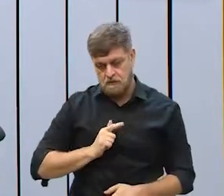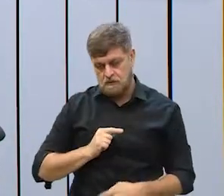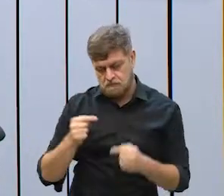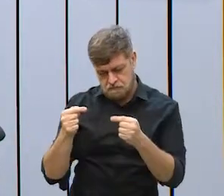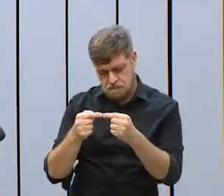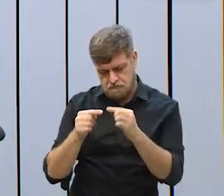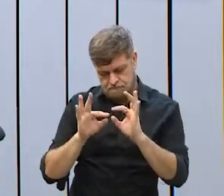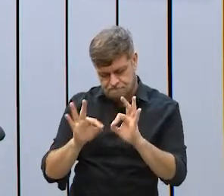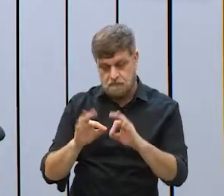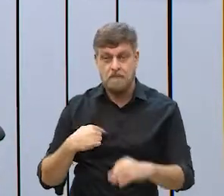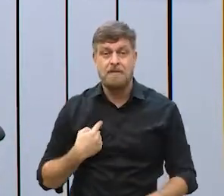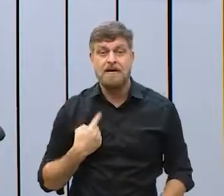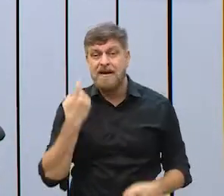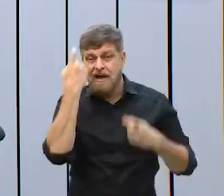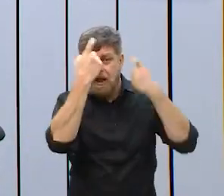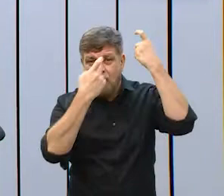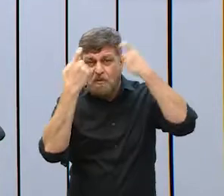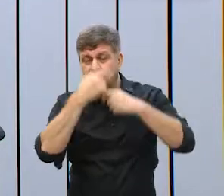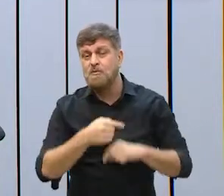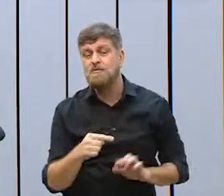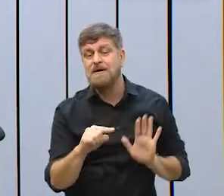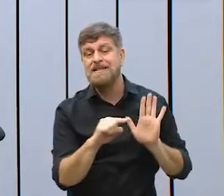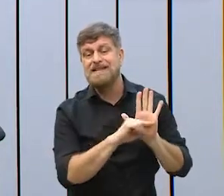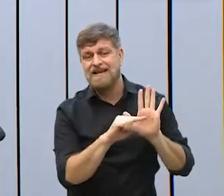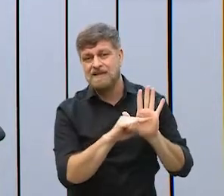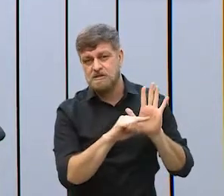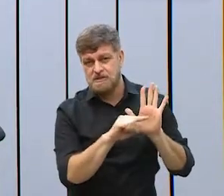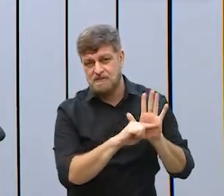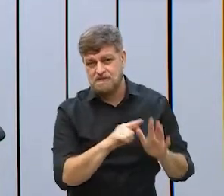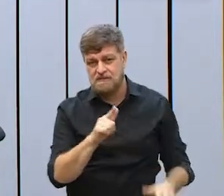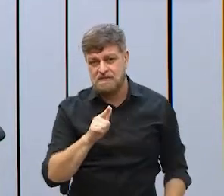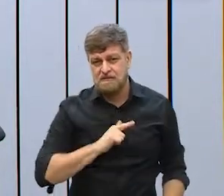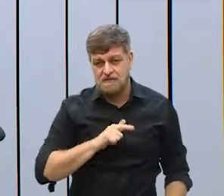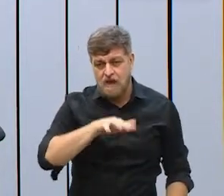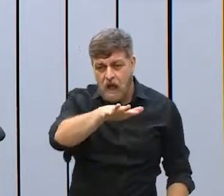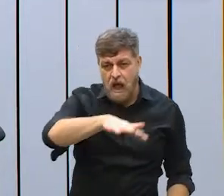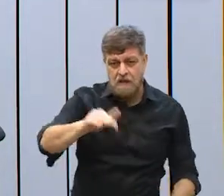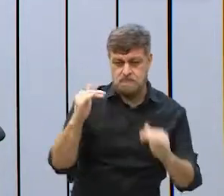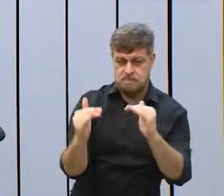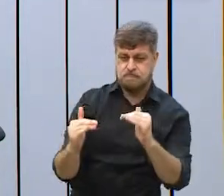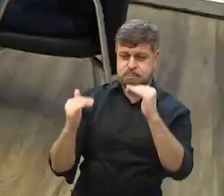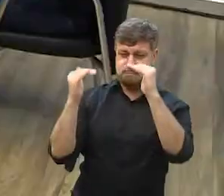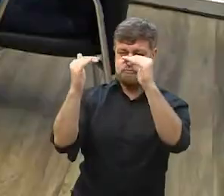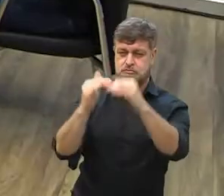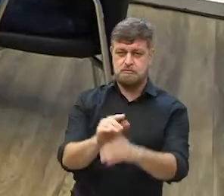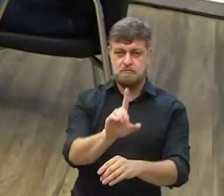assertivo. Agora, o que nos preocupa, o ponto negativo é assim, olha, elevou a região a distrito.